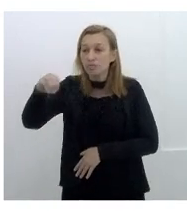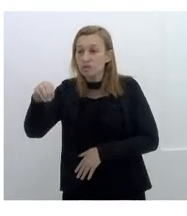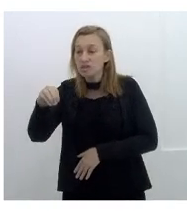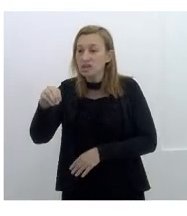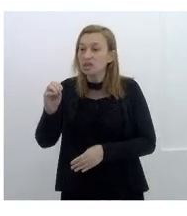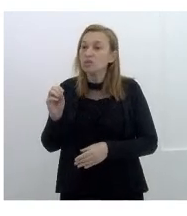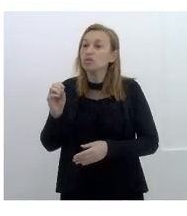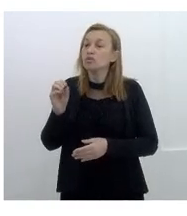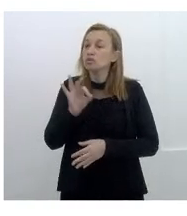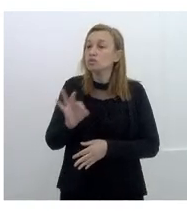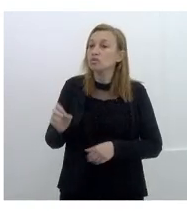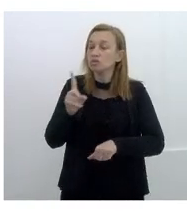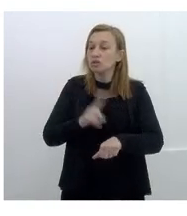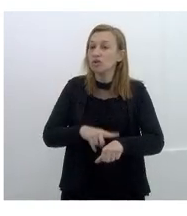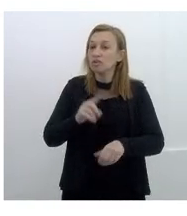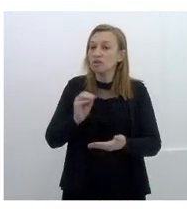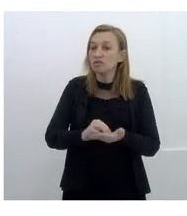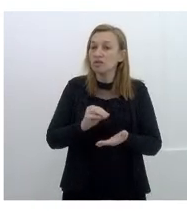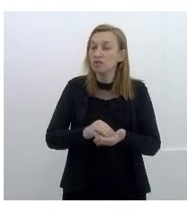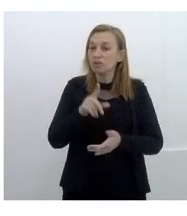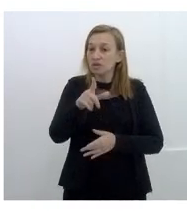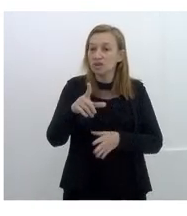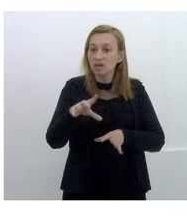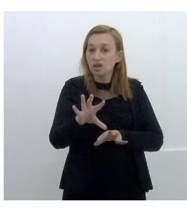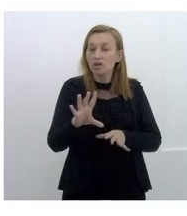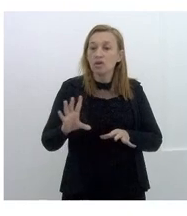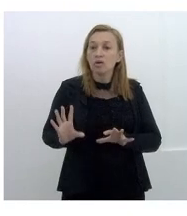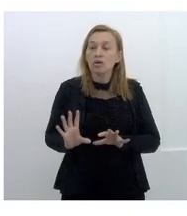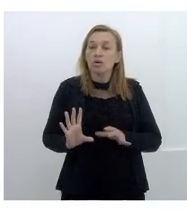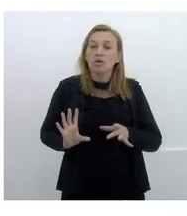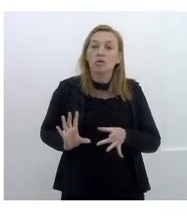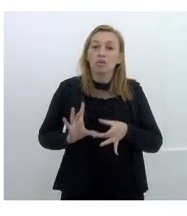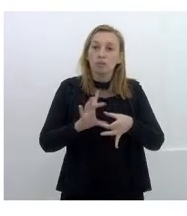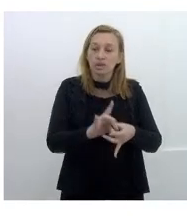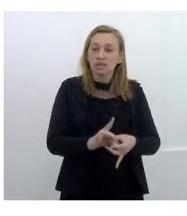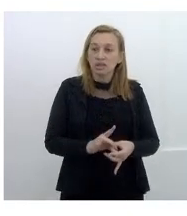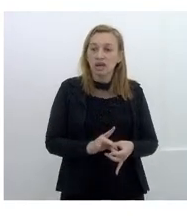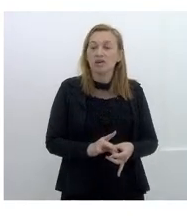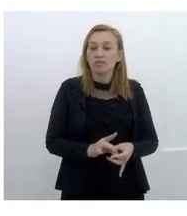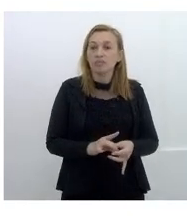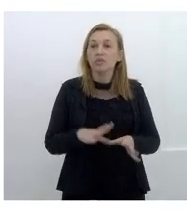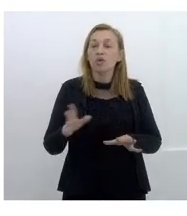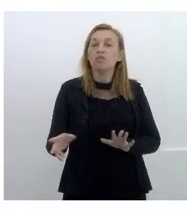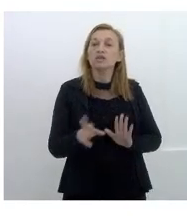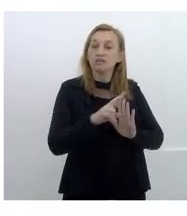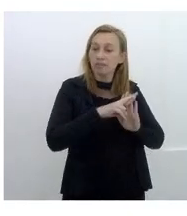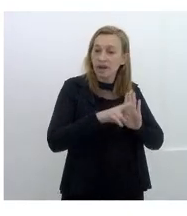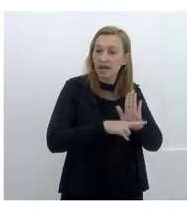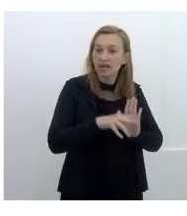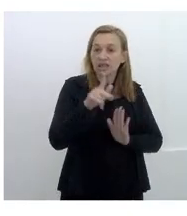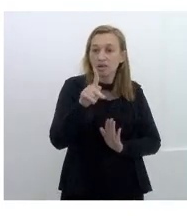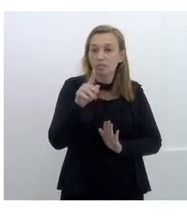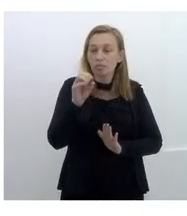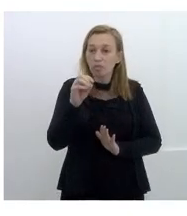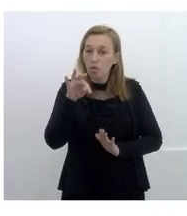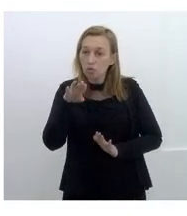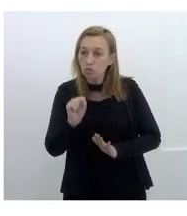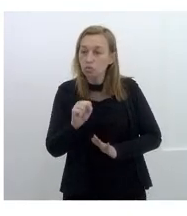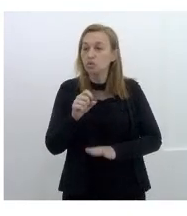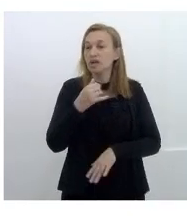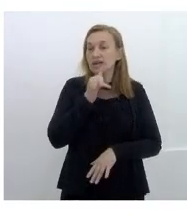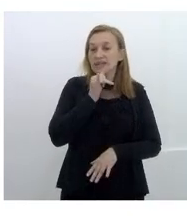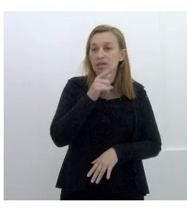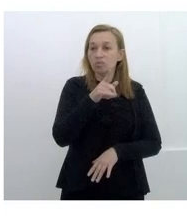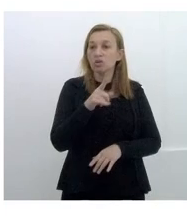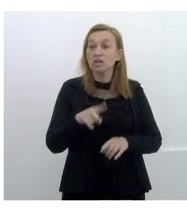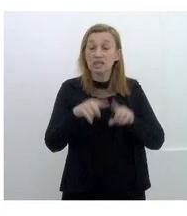tempo que falta hoje para você completar as condições tá ou você vai pela regra de pontos por exemplo no caso